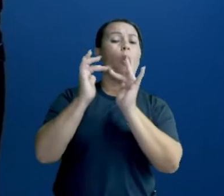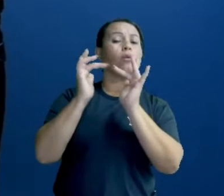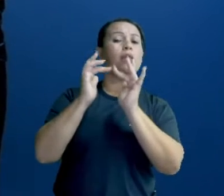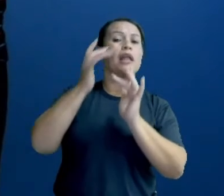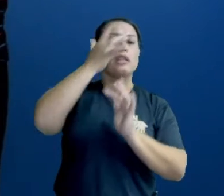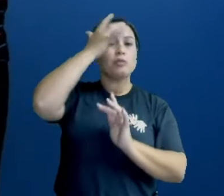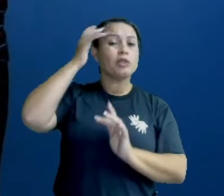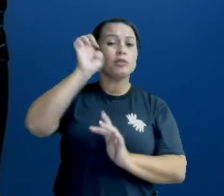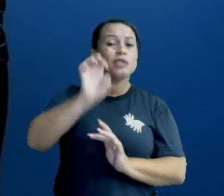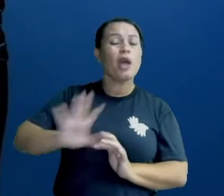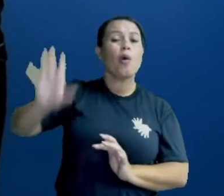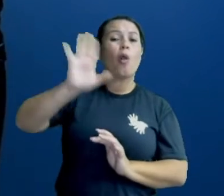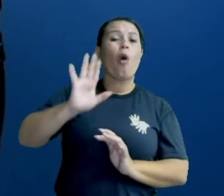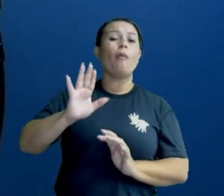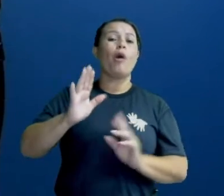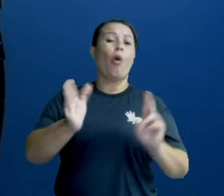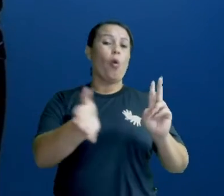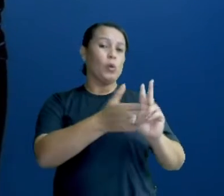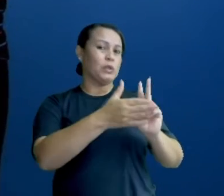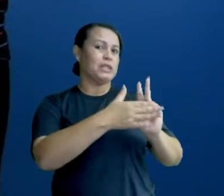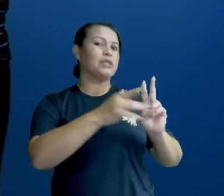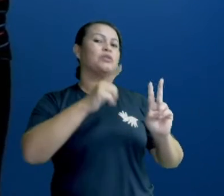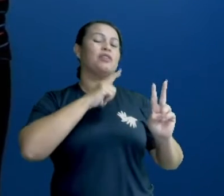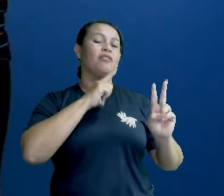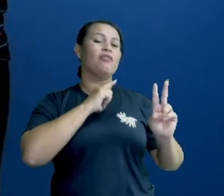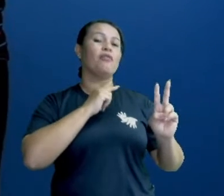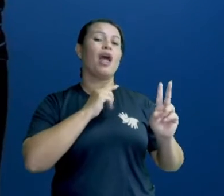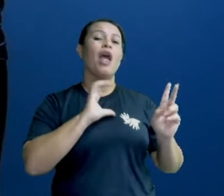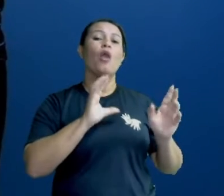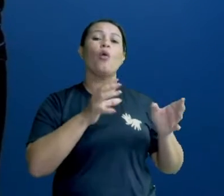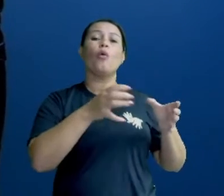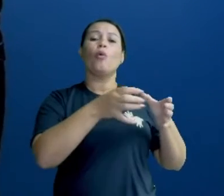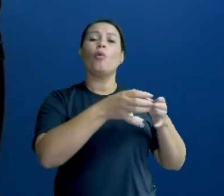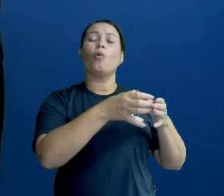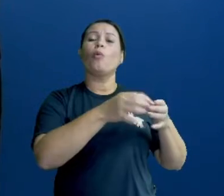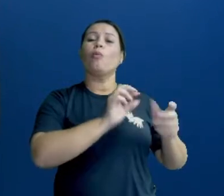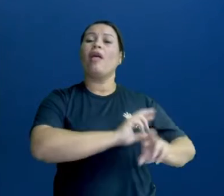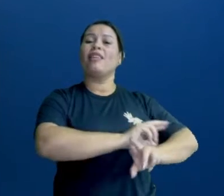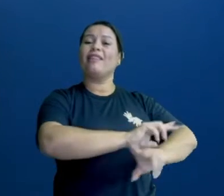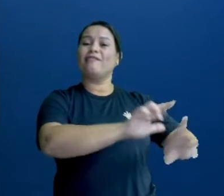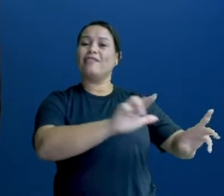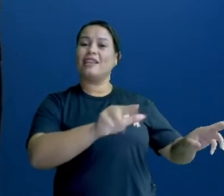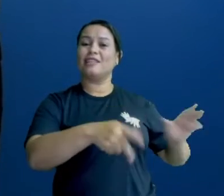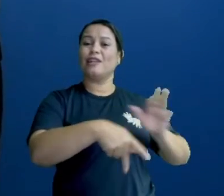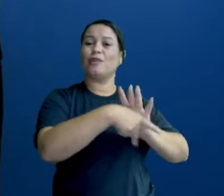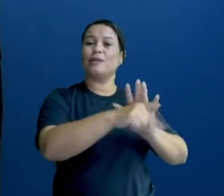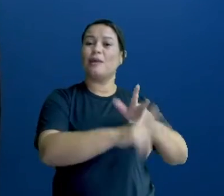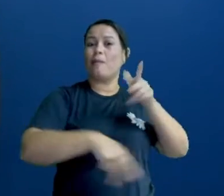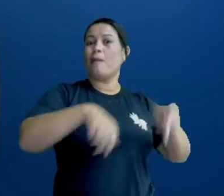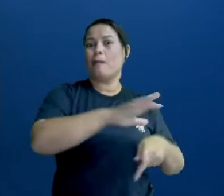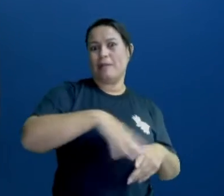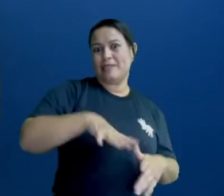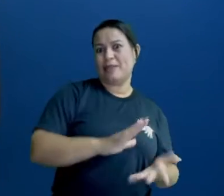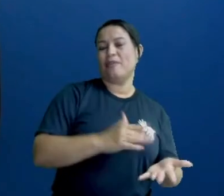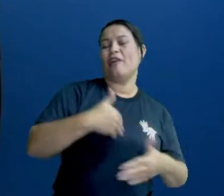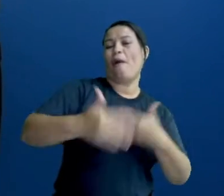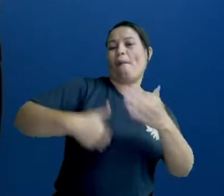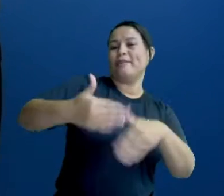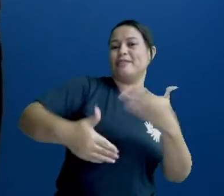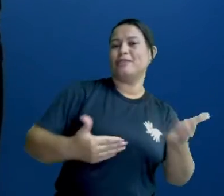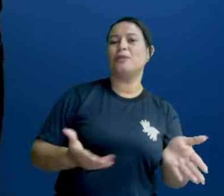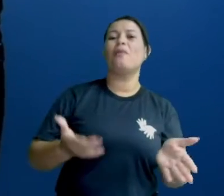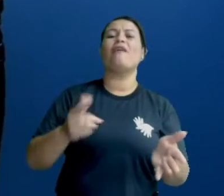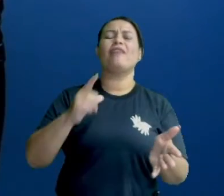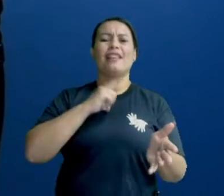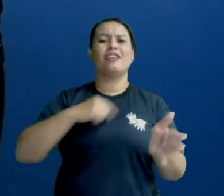nativo indígena que aqui já vivia, a gente vai ter a primeira mescla da nossa população e aí depois não vai parar mais, você vai ter a chegada